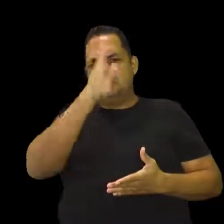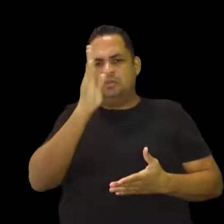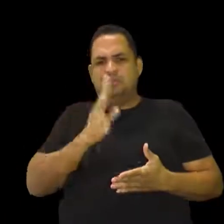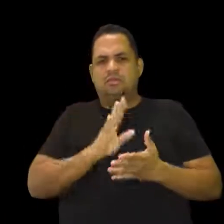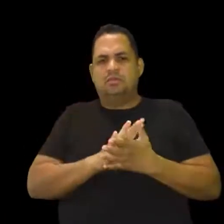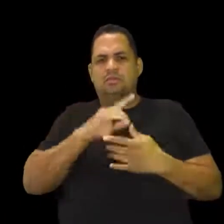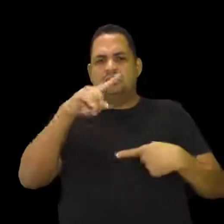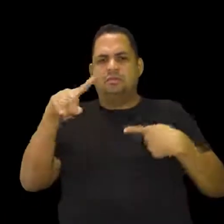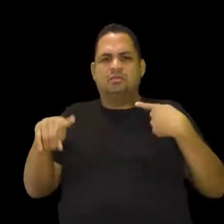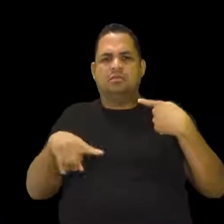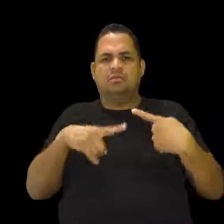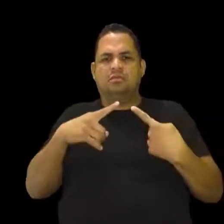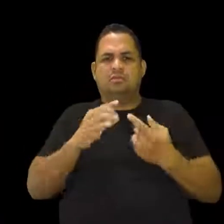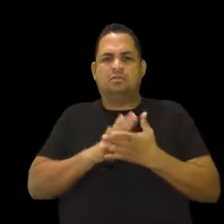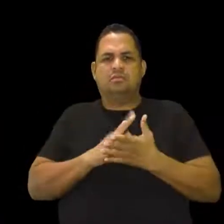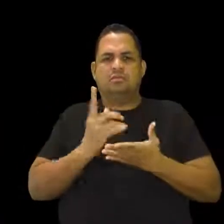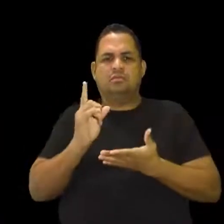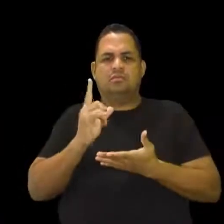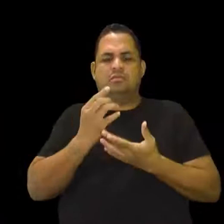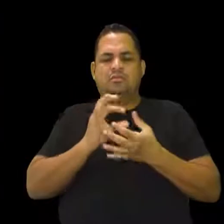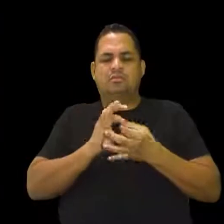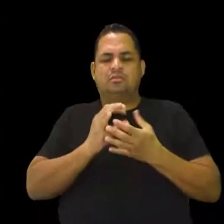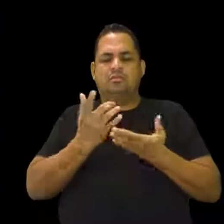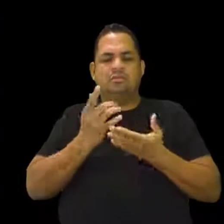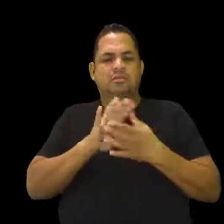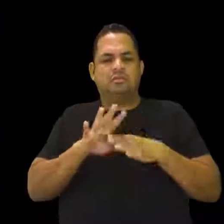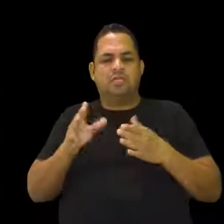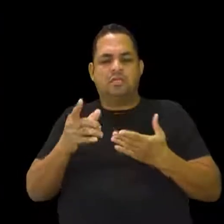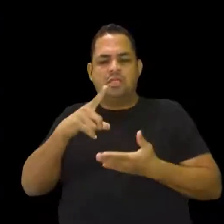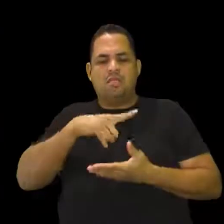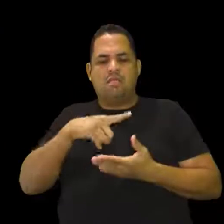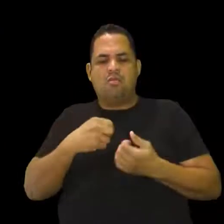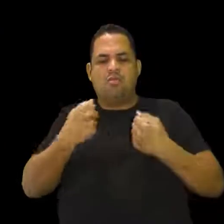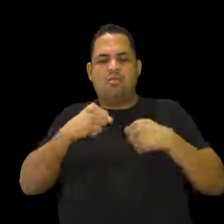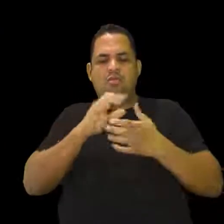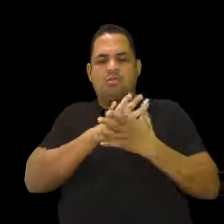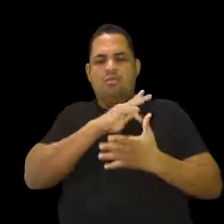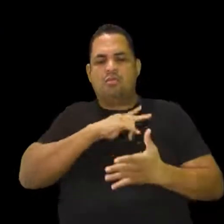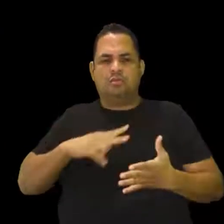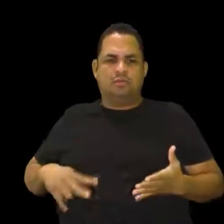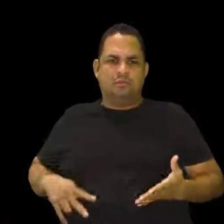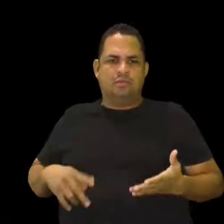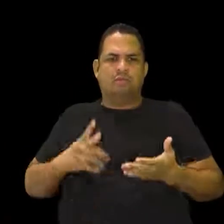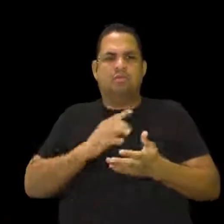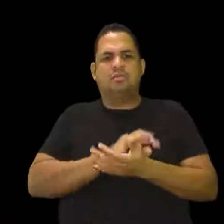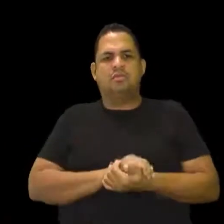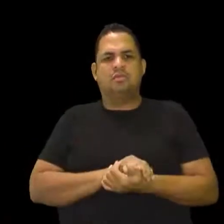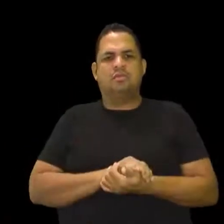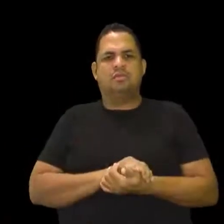E o objetivo, não deixar Júlio Prestes assumir o poder. E como se fez,